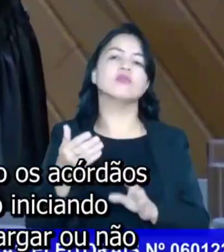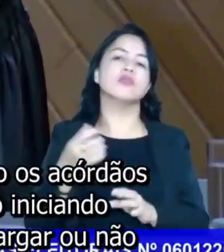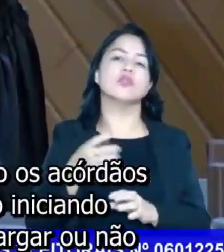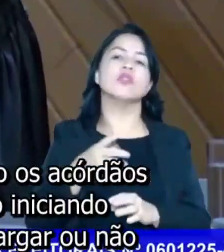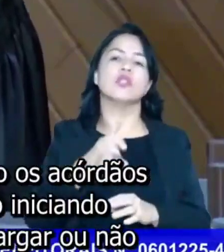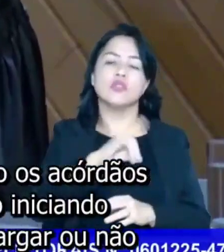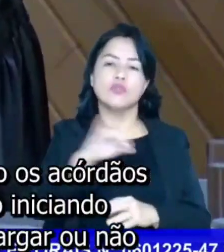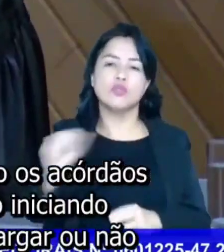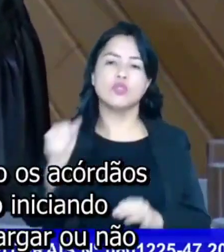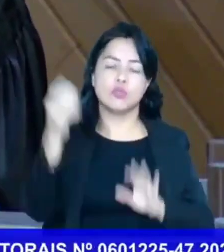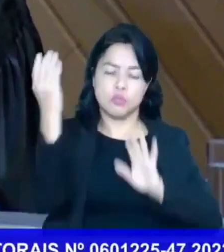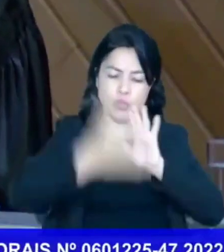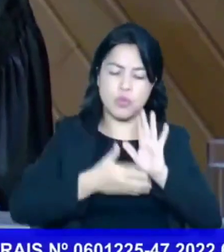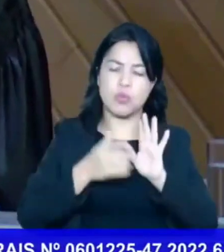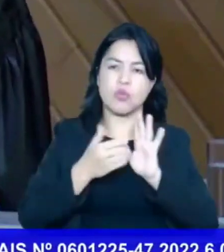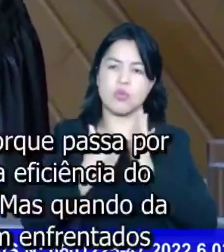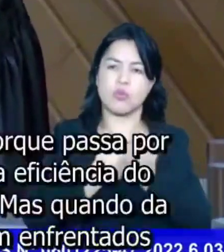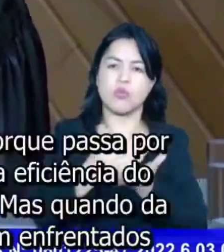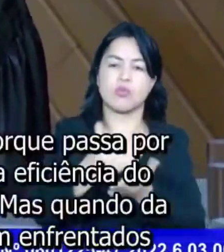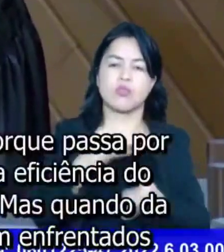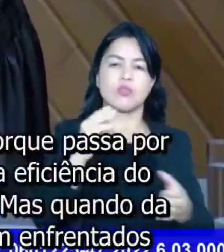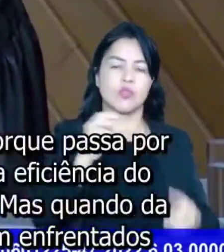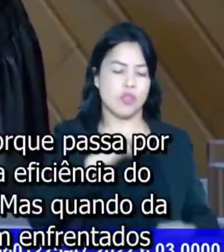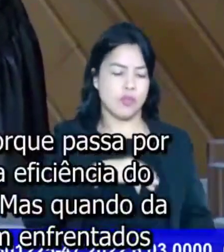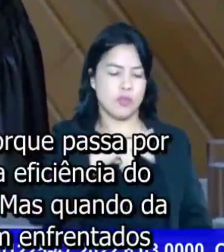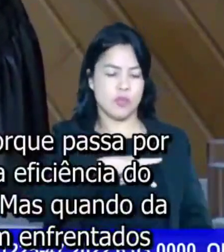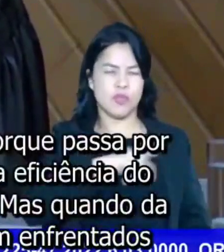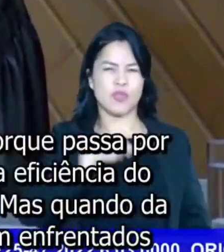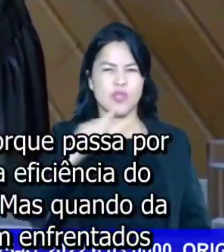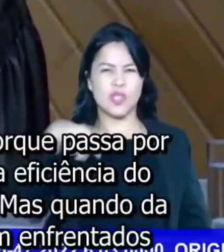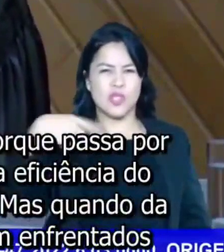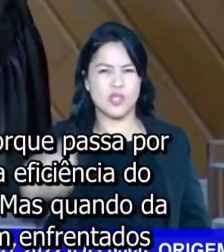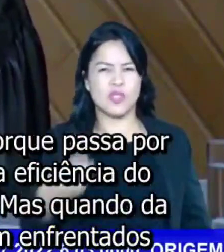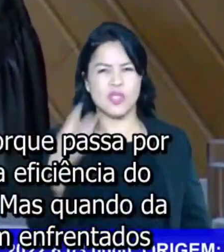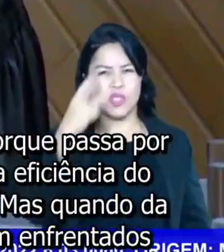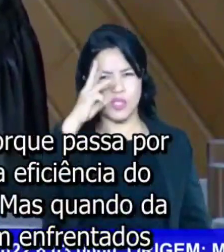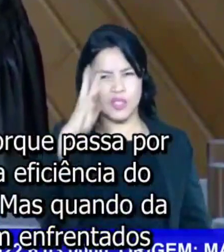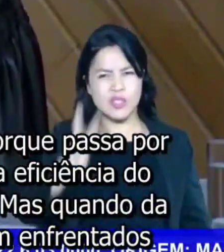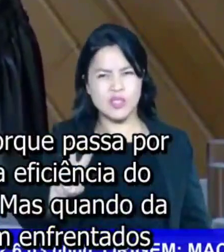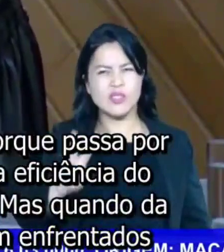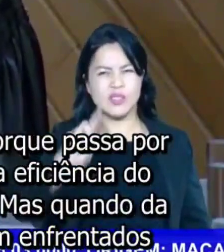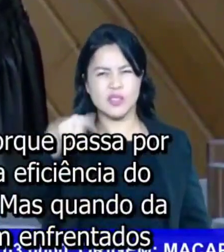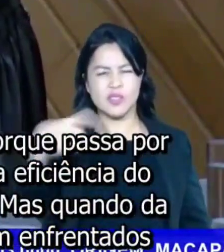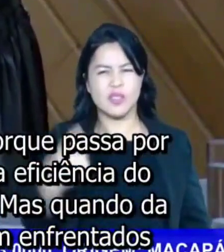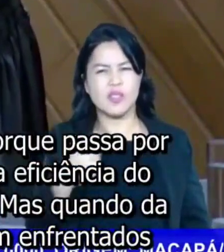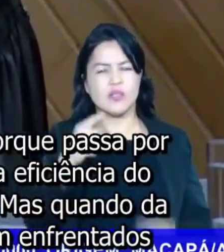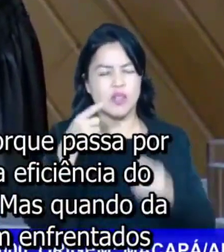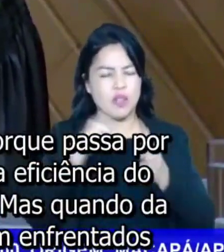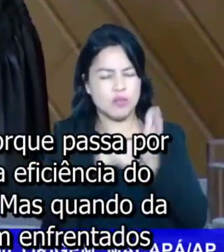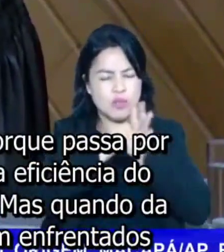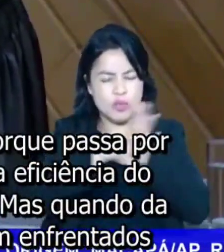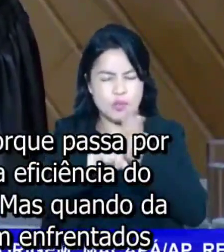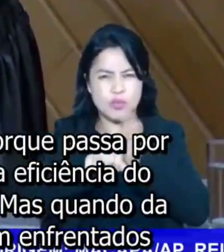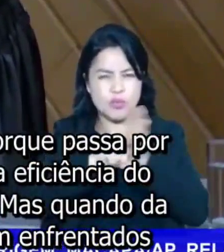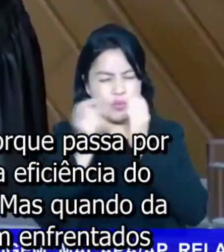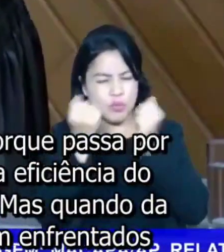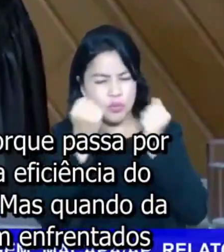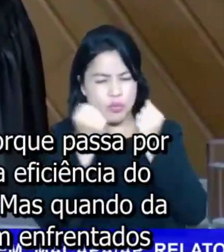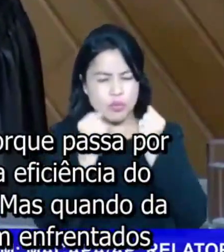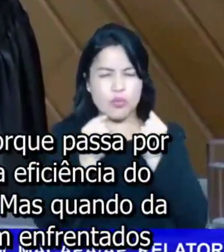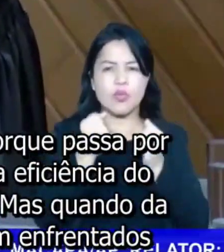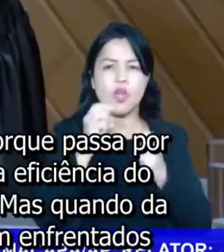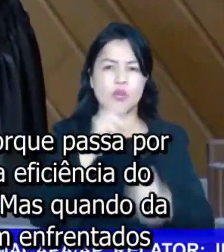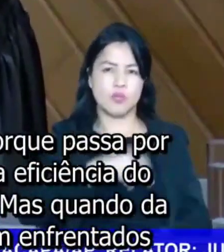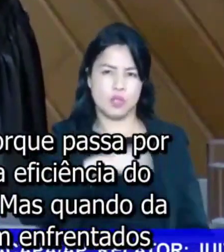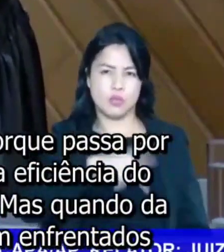Ministério Público embargar ou não, e eles só são lavrados depois do prazo de 3 dias, porque passa por todo o processo de revisão, então o Ministério Público,